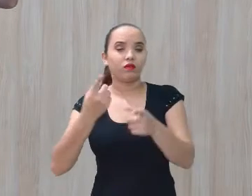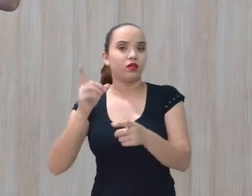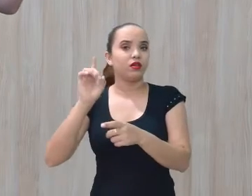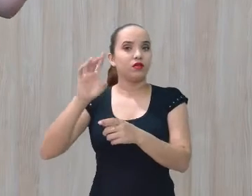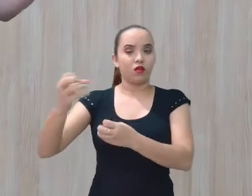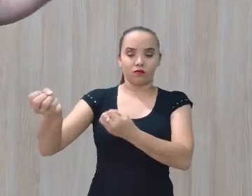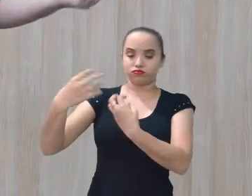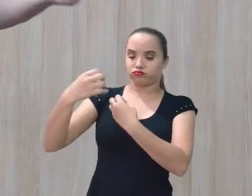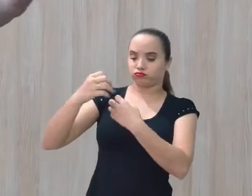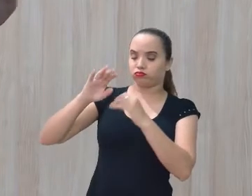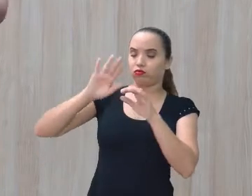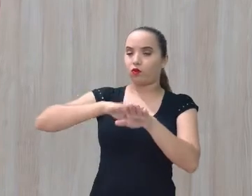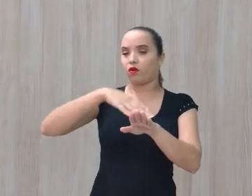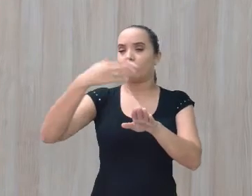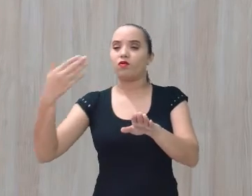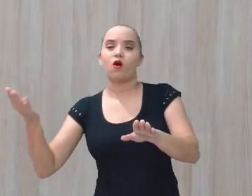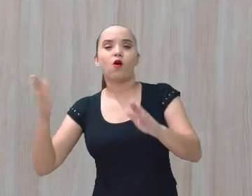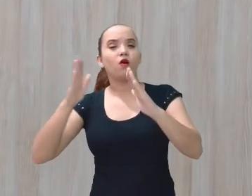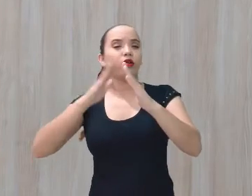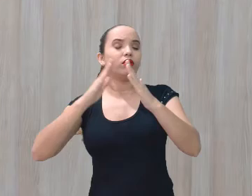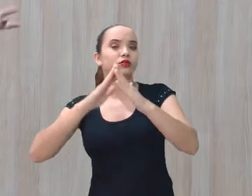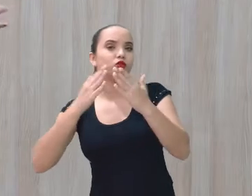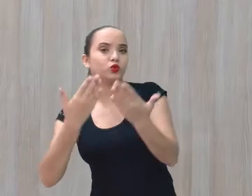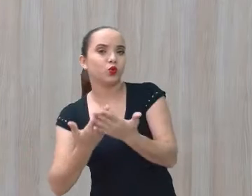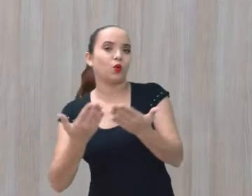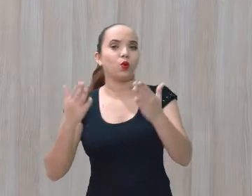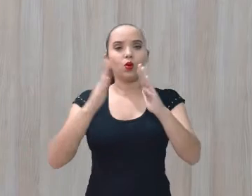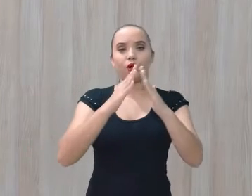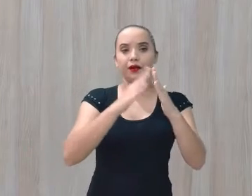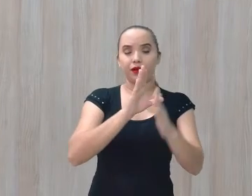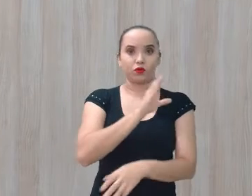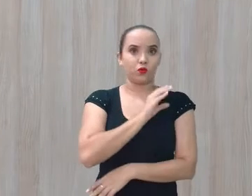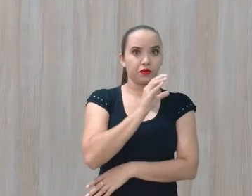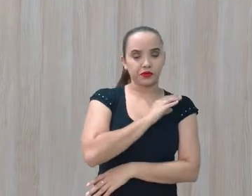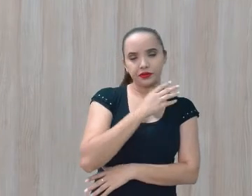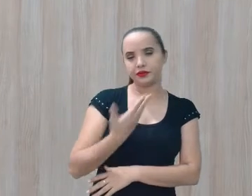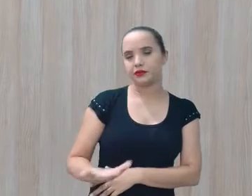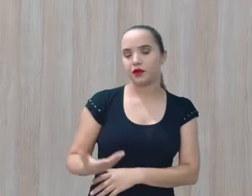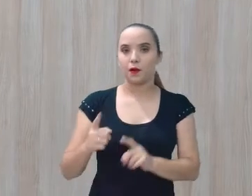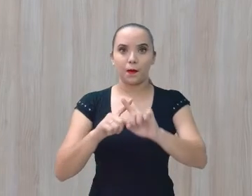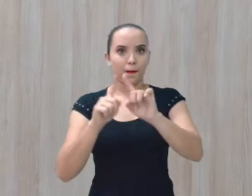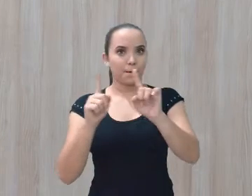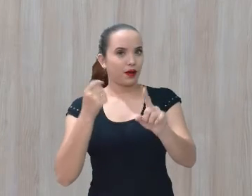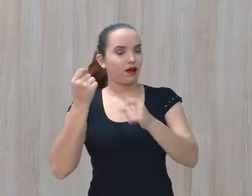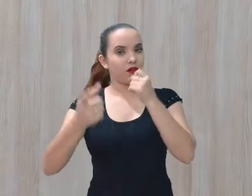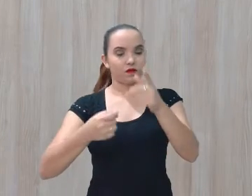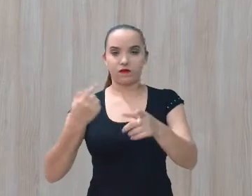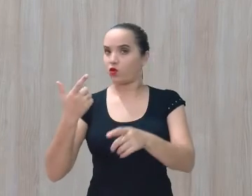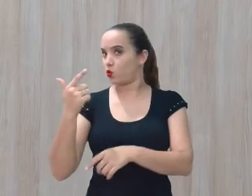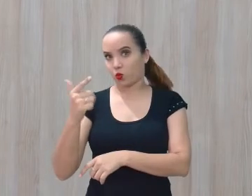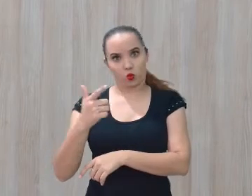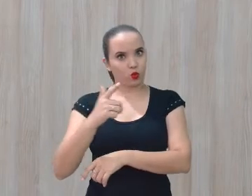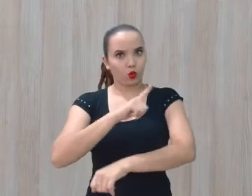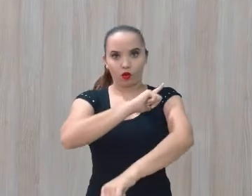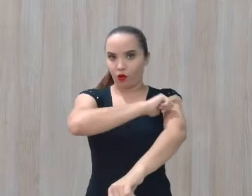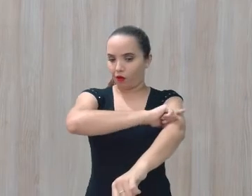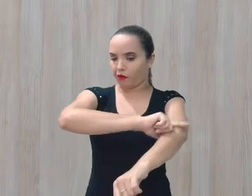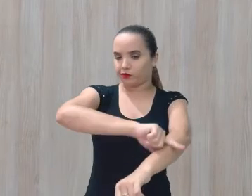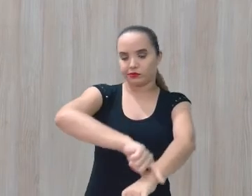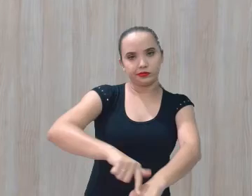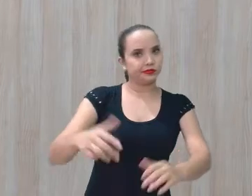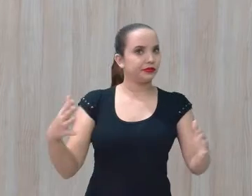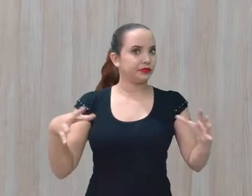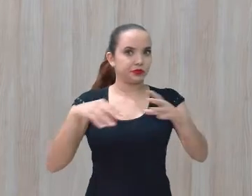não é? Na casa do coleguinha, da coleguinha, mas não somos tão educados dentro da nossa própria